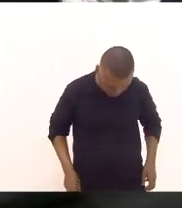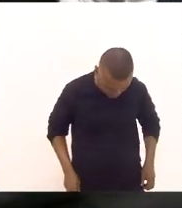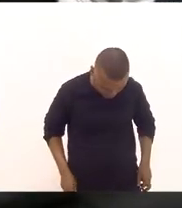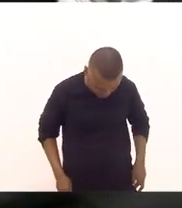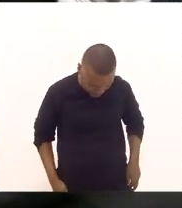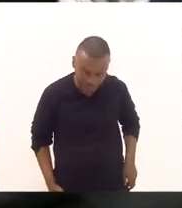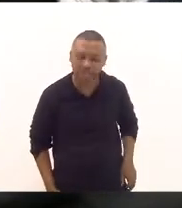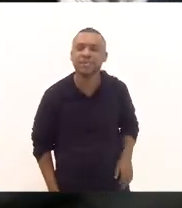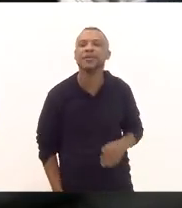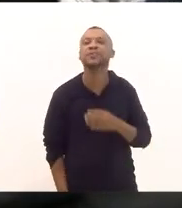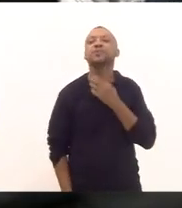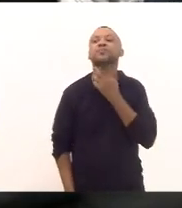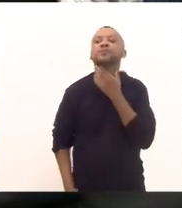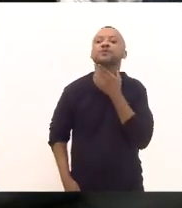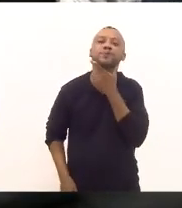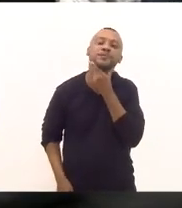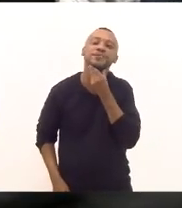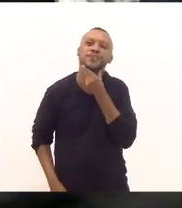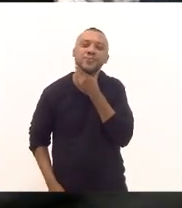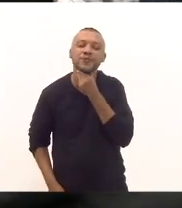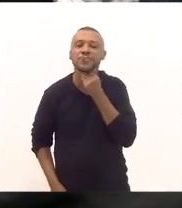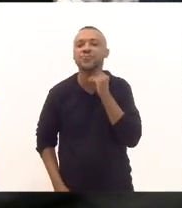E aí